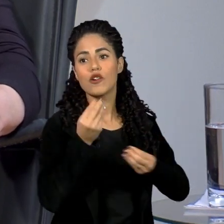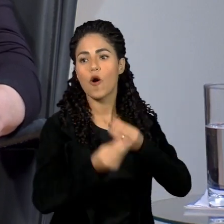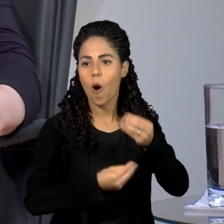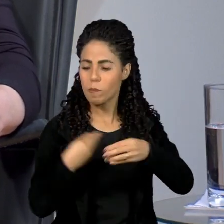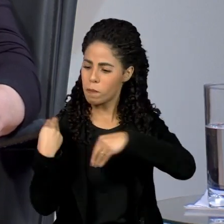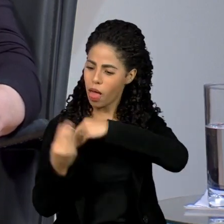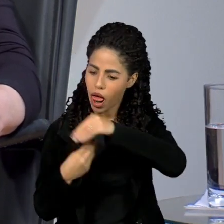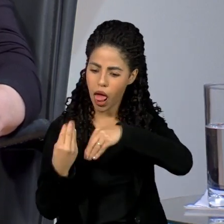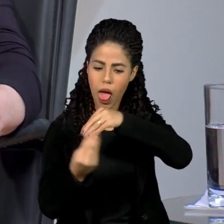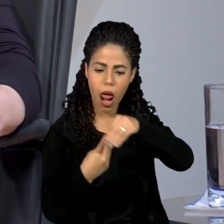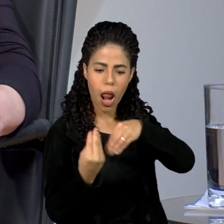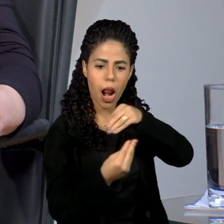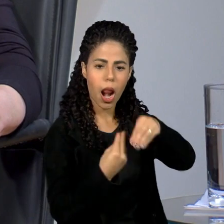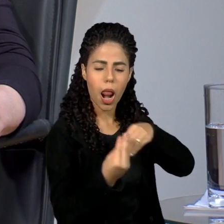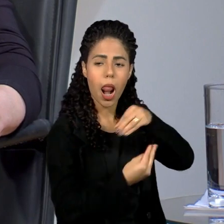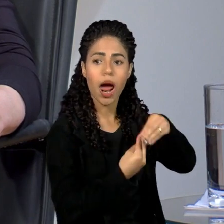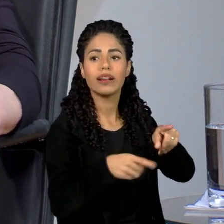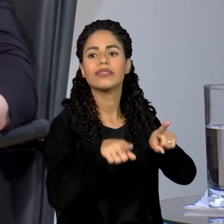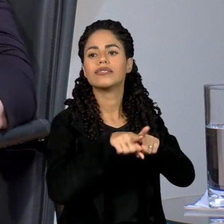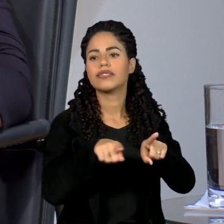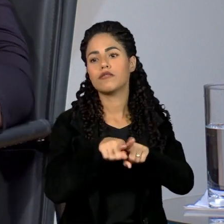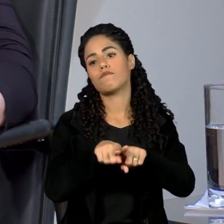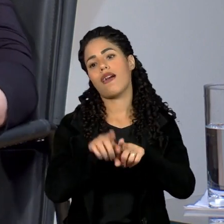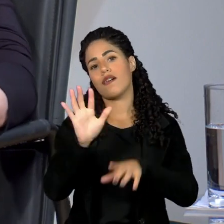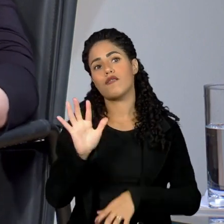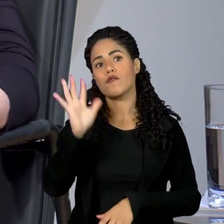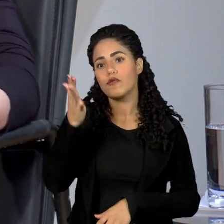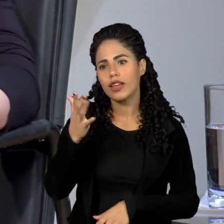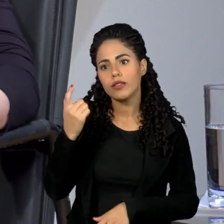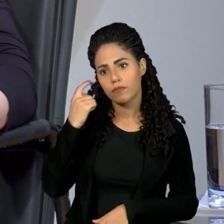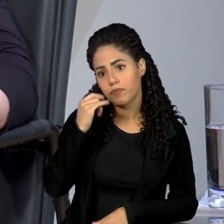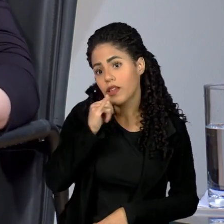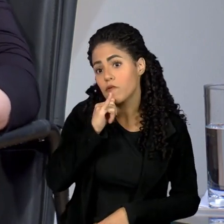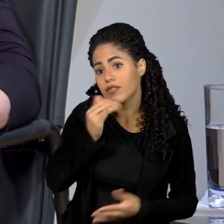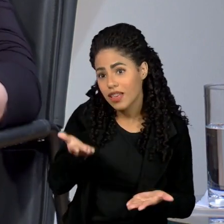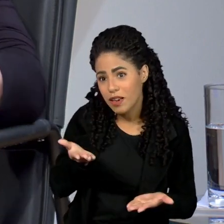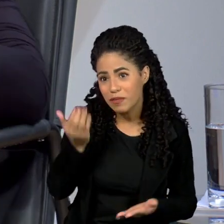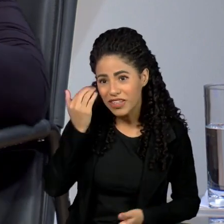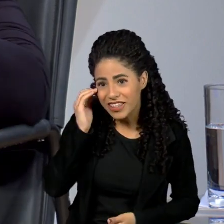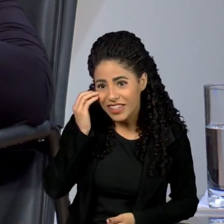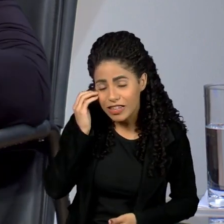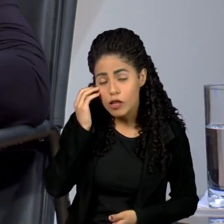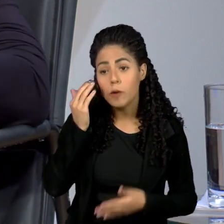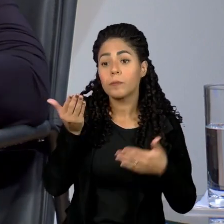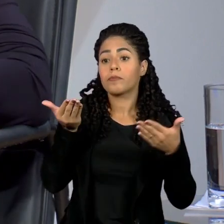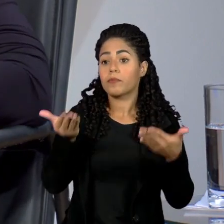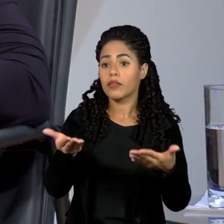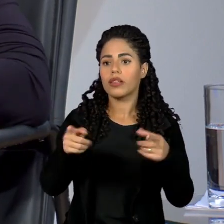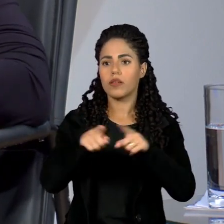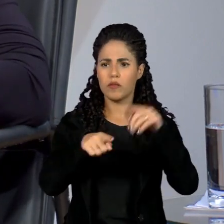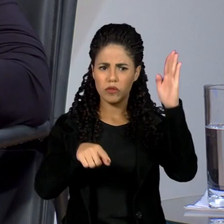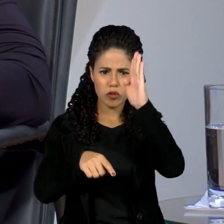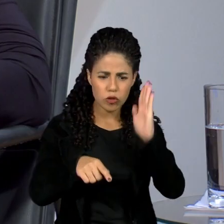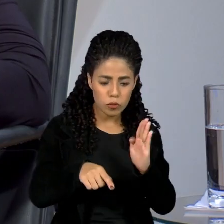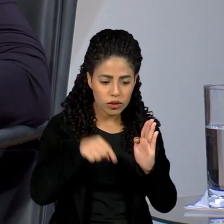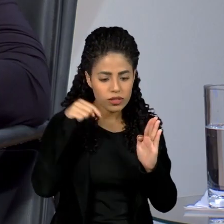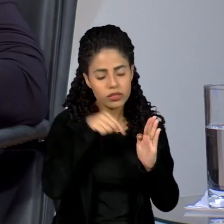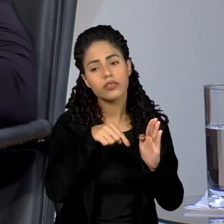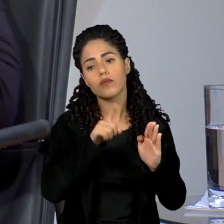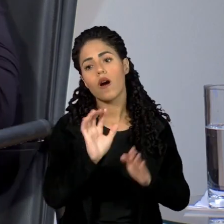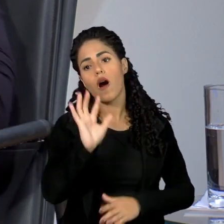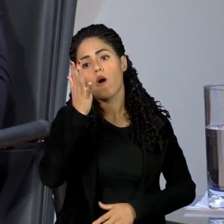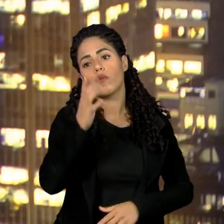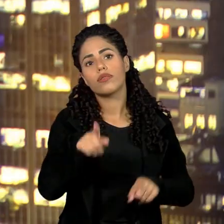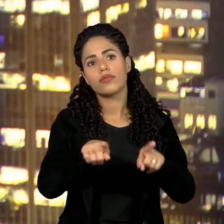do folclore, o ciclo junino, só para dar um exemplo. Então, mas no Brasil isso ocorre também,